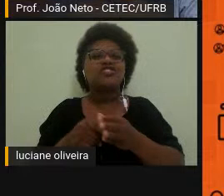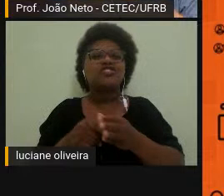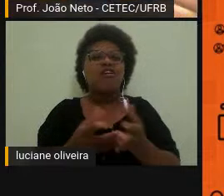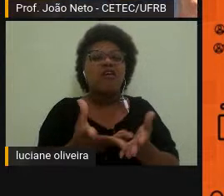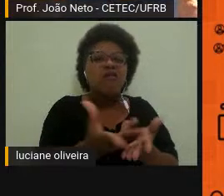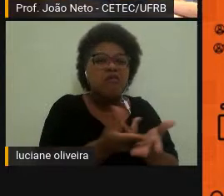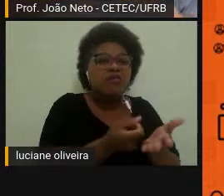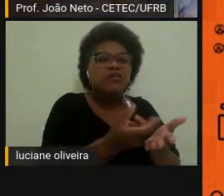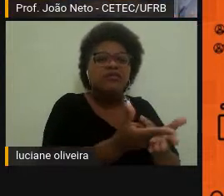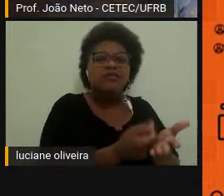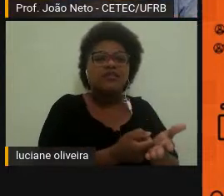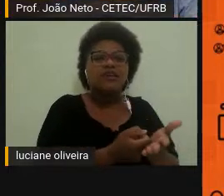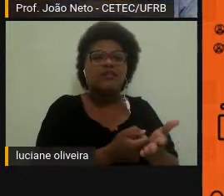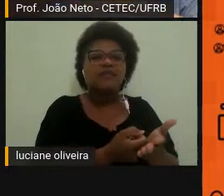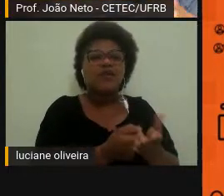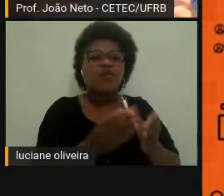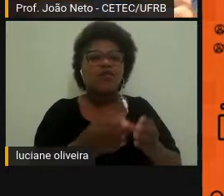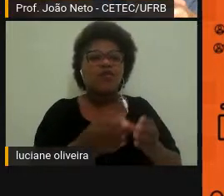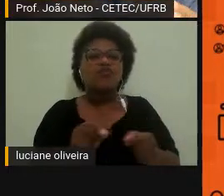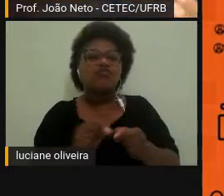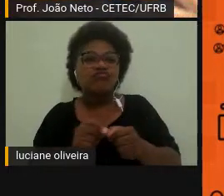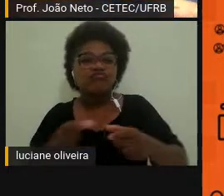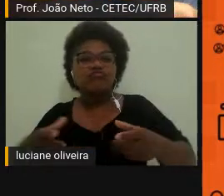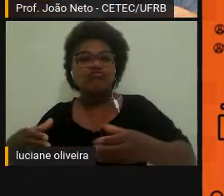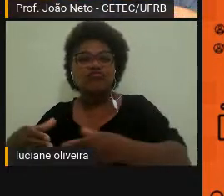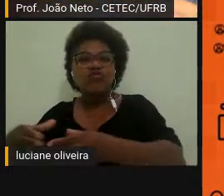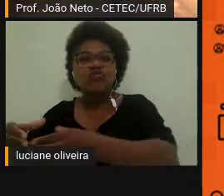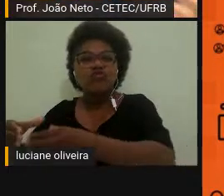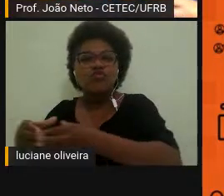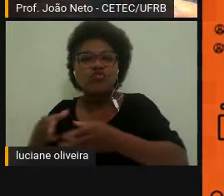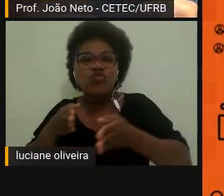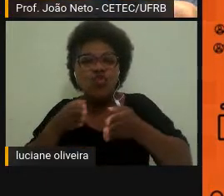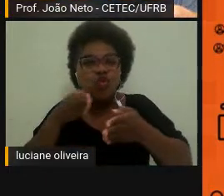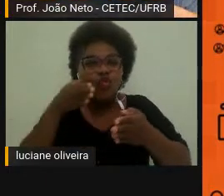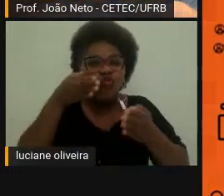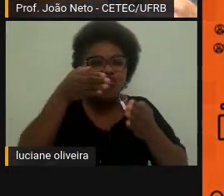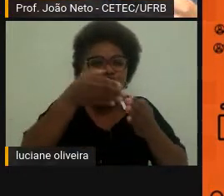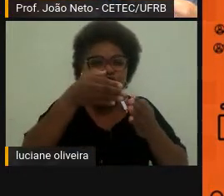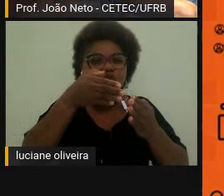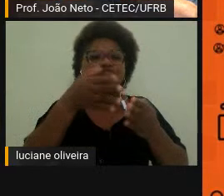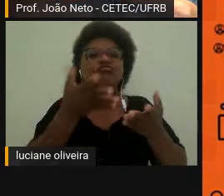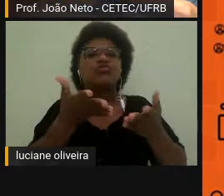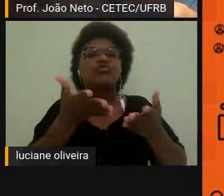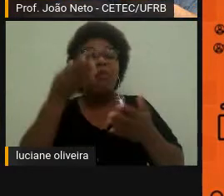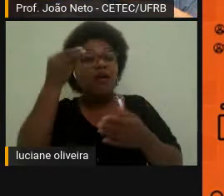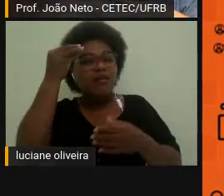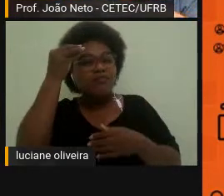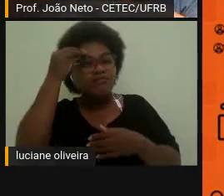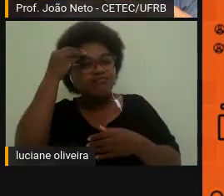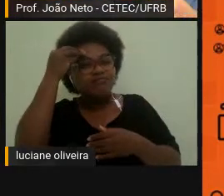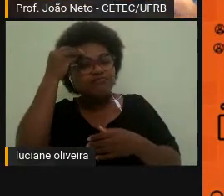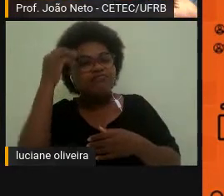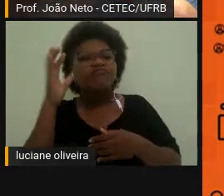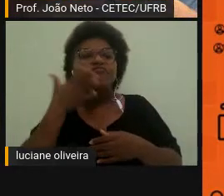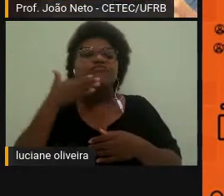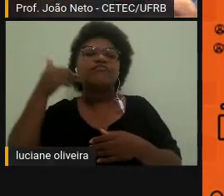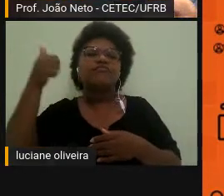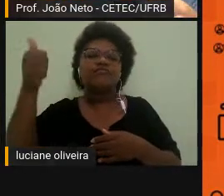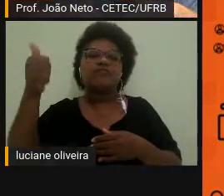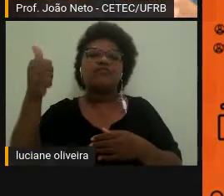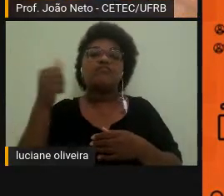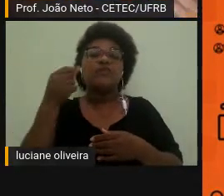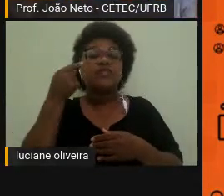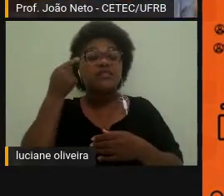a grupos focais para entender melhor Quais são as necessidades e quais eram a os